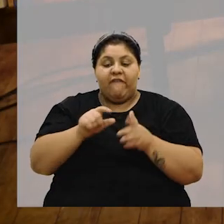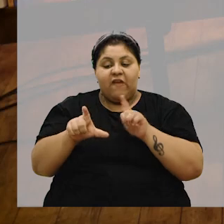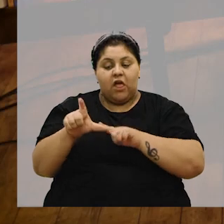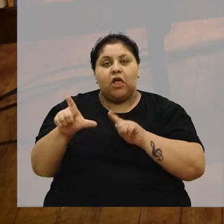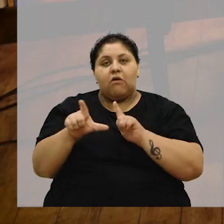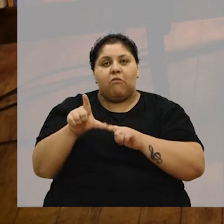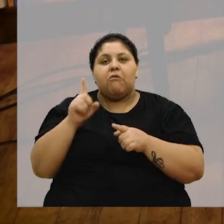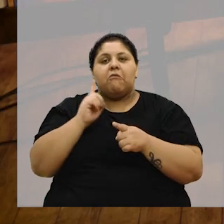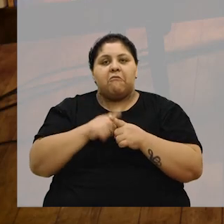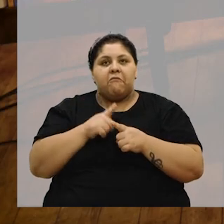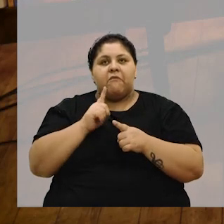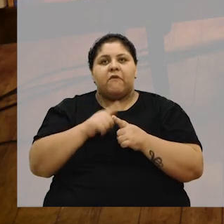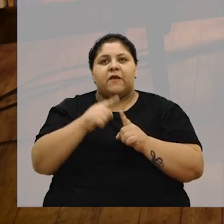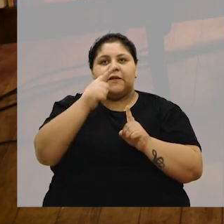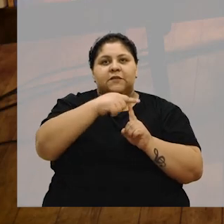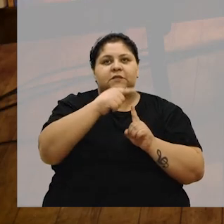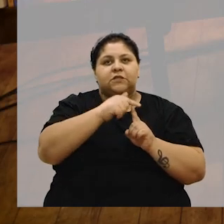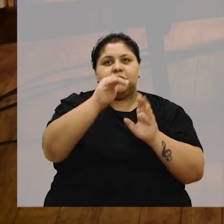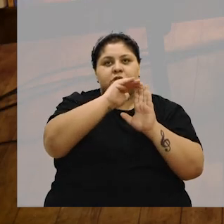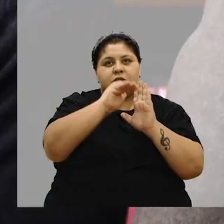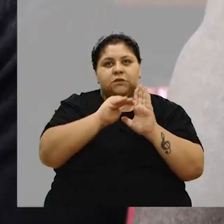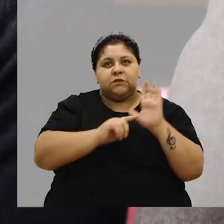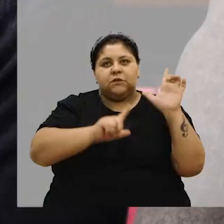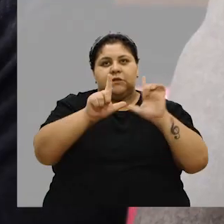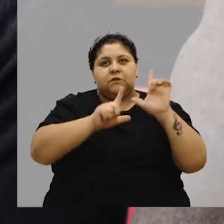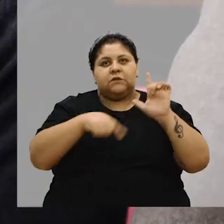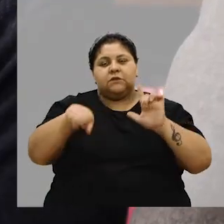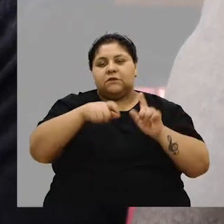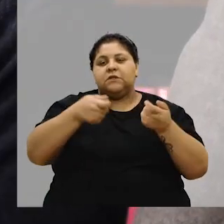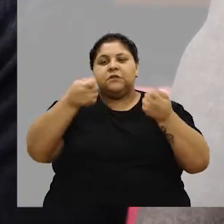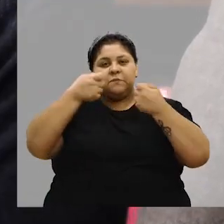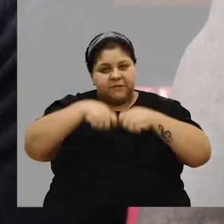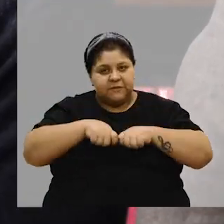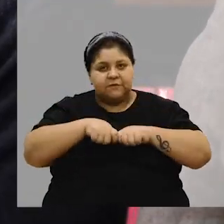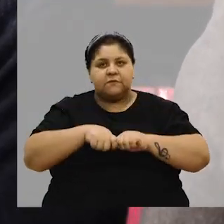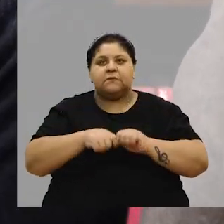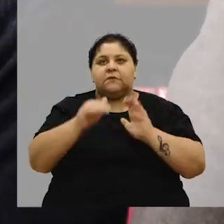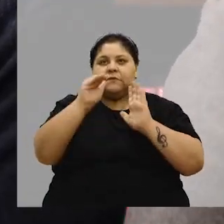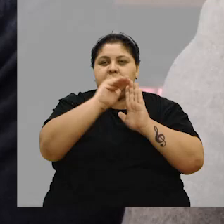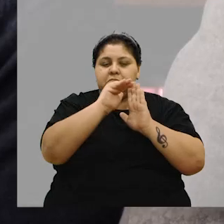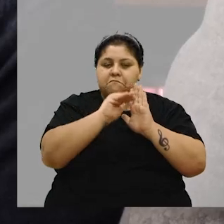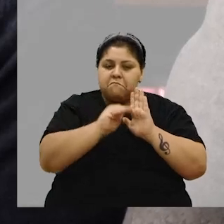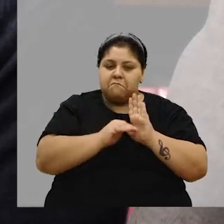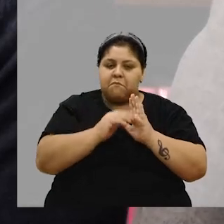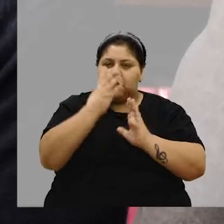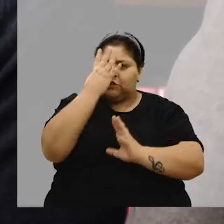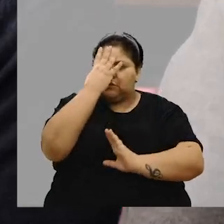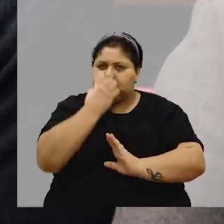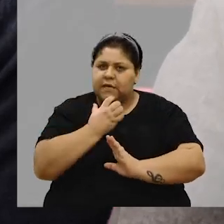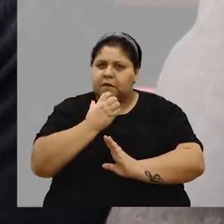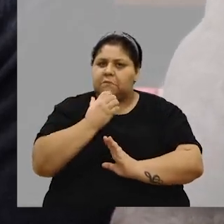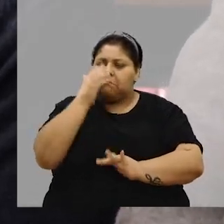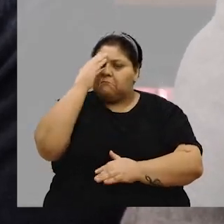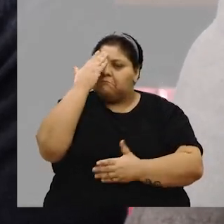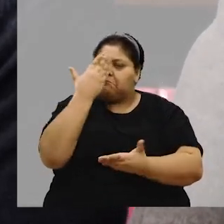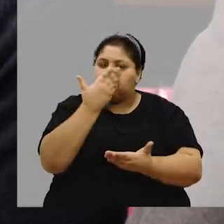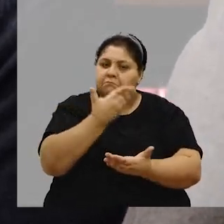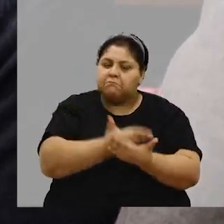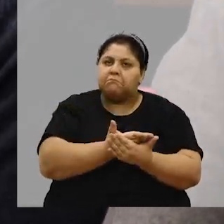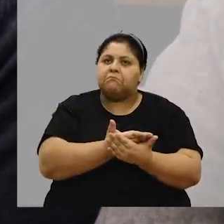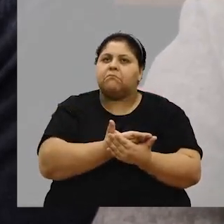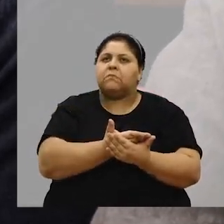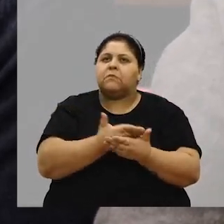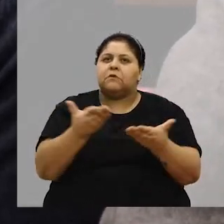ao Café com Letras, porque realmente é desse tipo de programa que a gente precisa. Como o Guilherme falou, programas sérios,